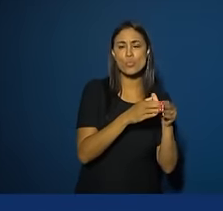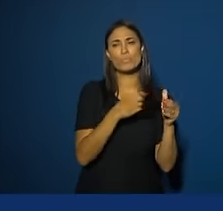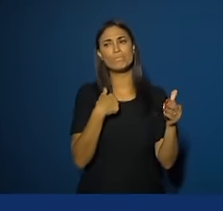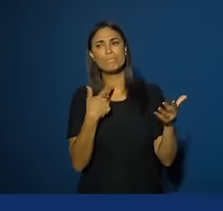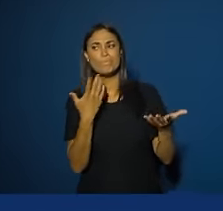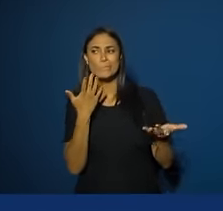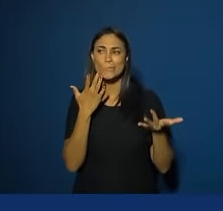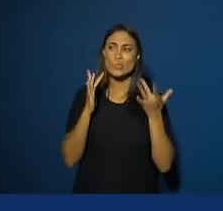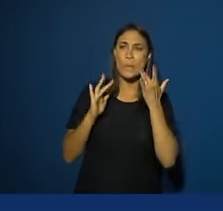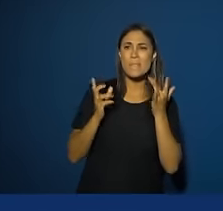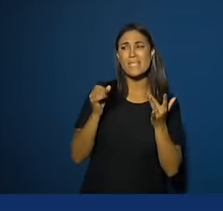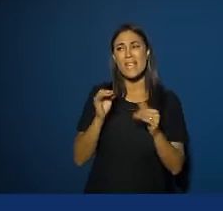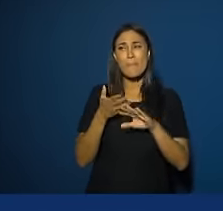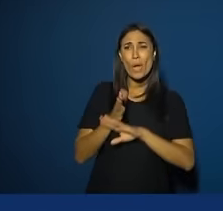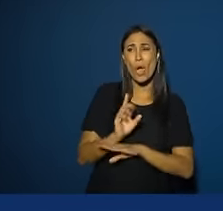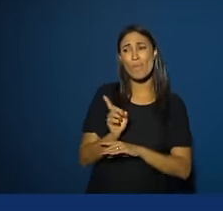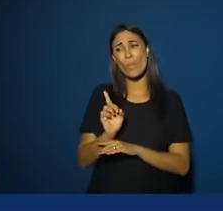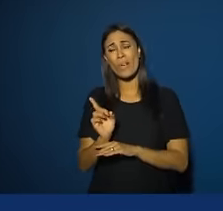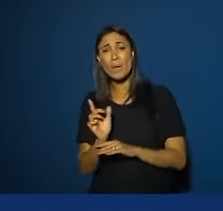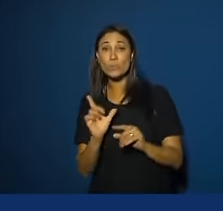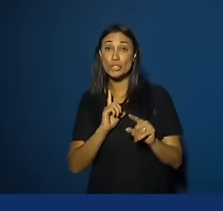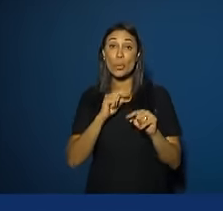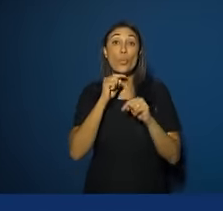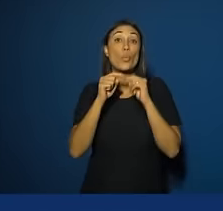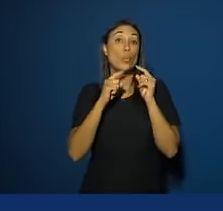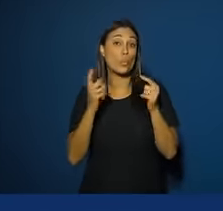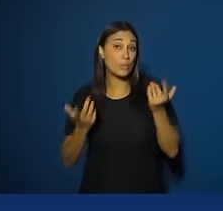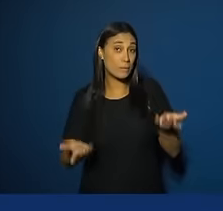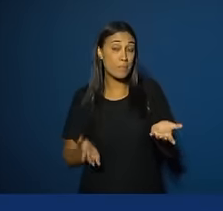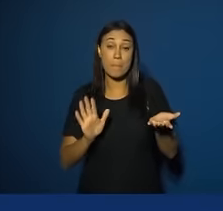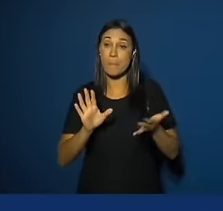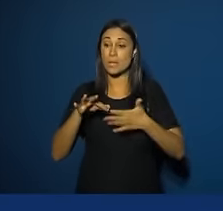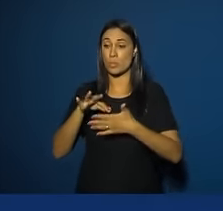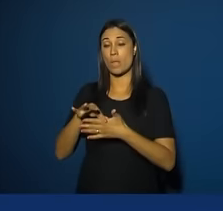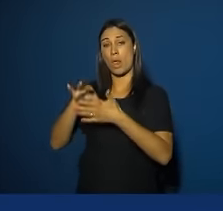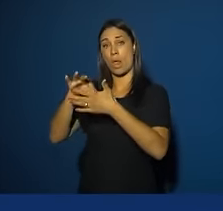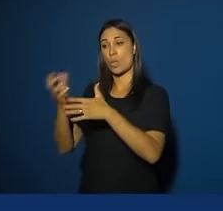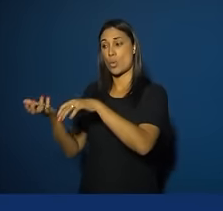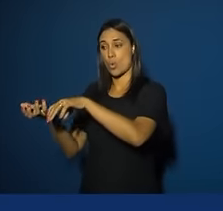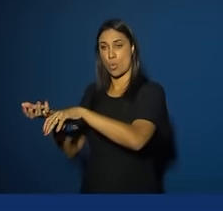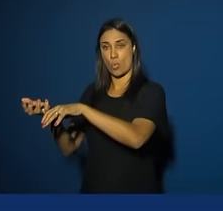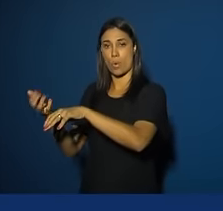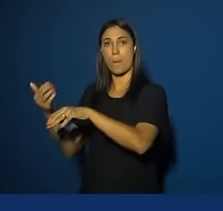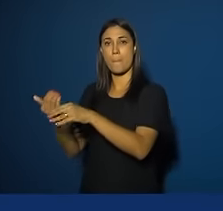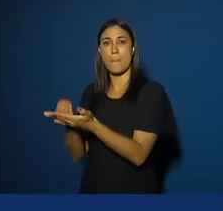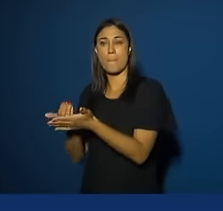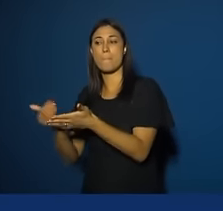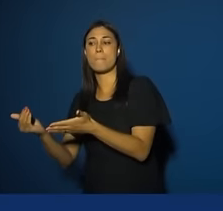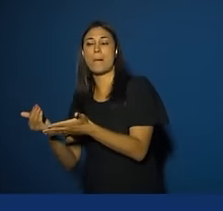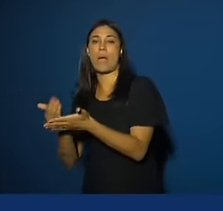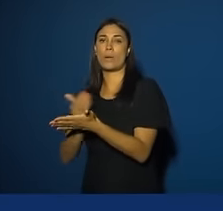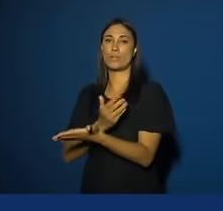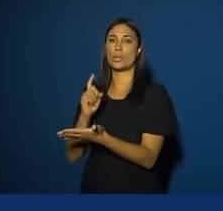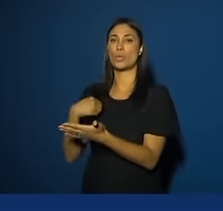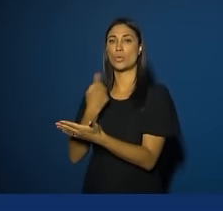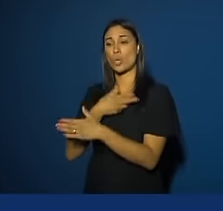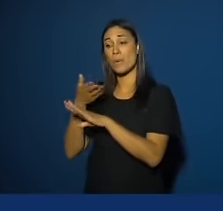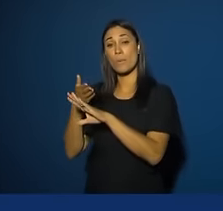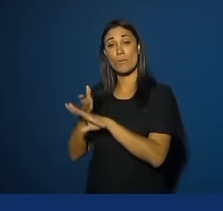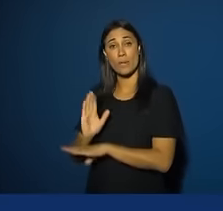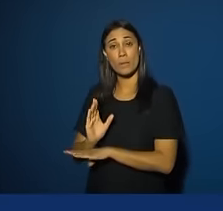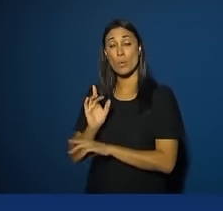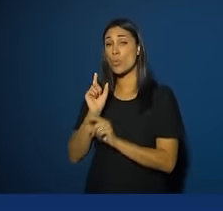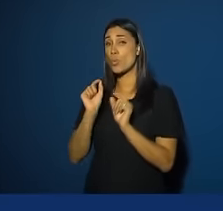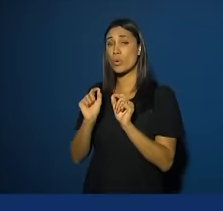devia ou não aprovar tinha uma dúvida mas sobre a liderança do congresso e de parte do executivo nós aprovamos uma